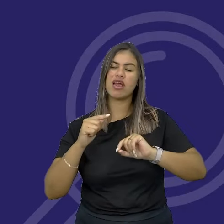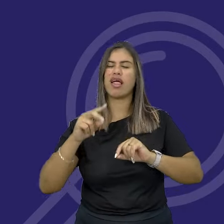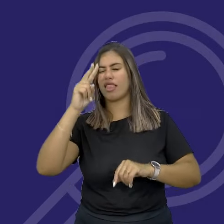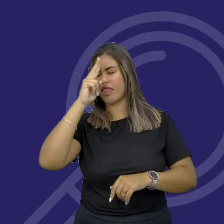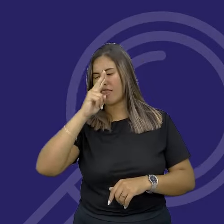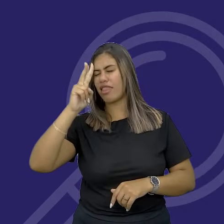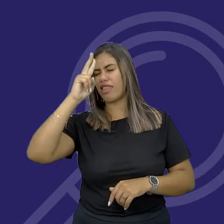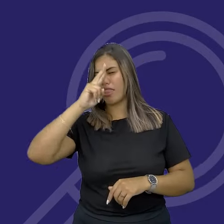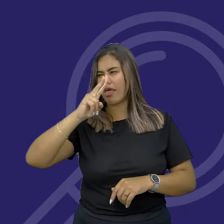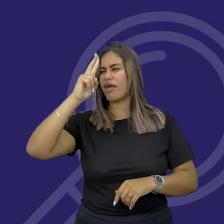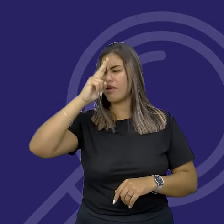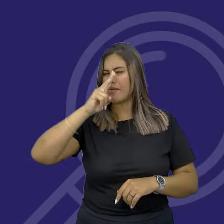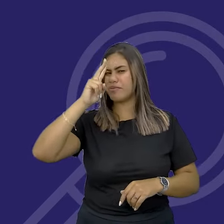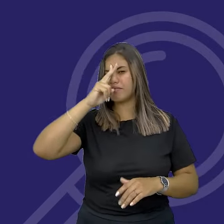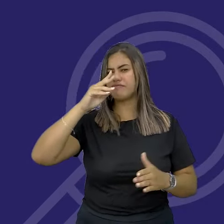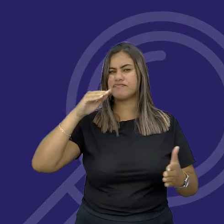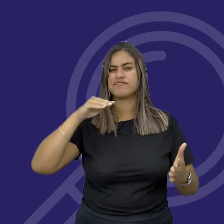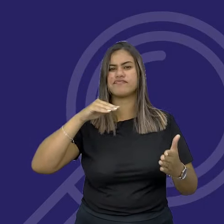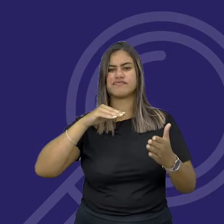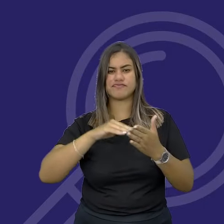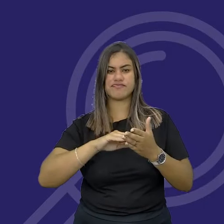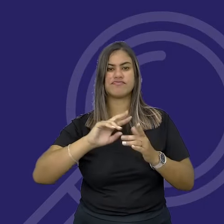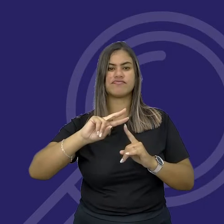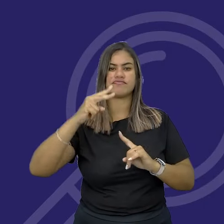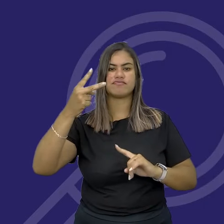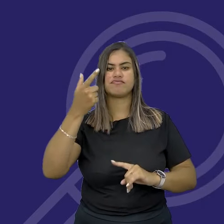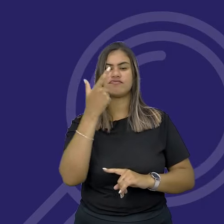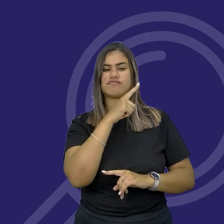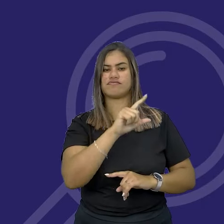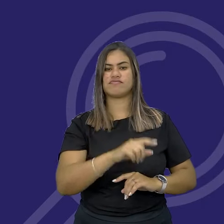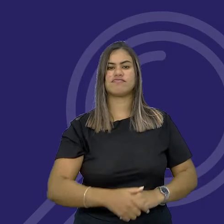lembrando até ele chegar lá na potência.